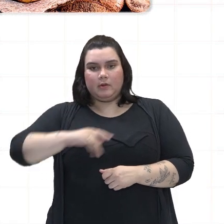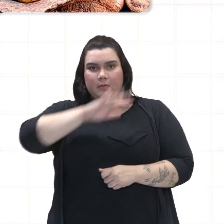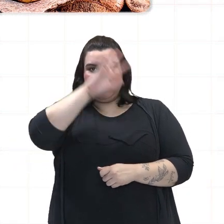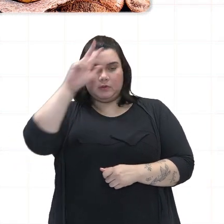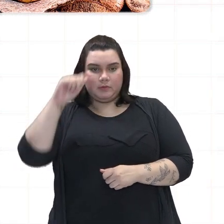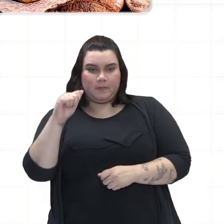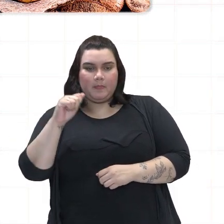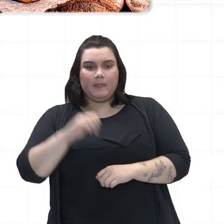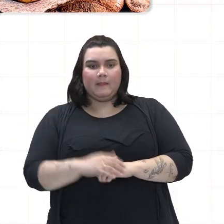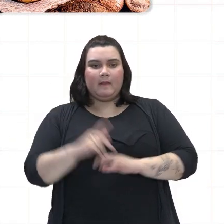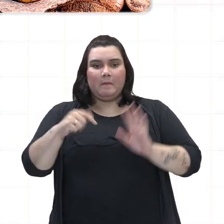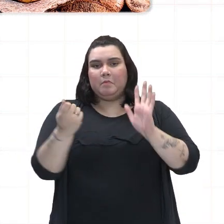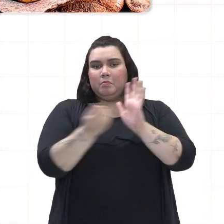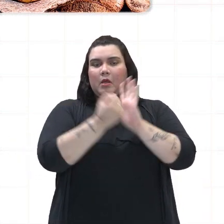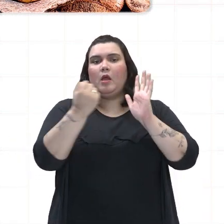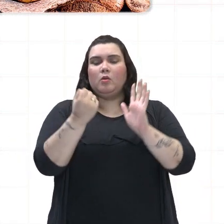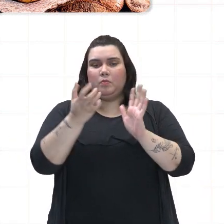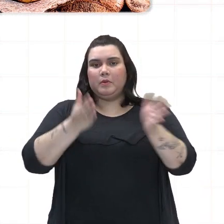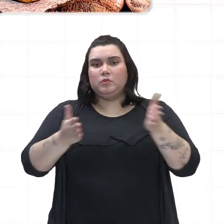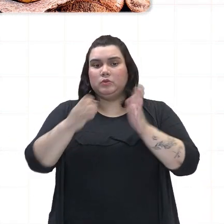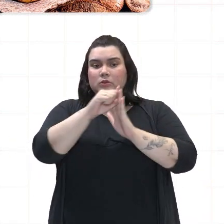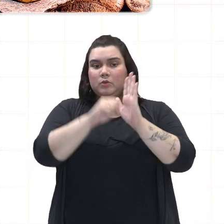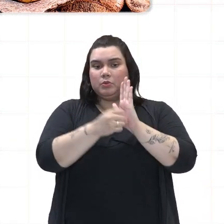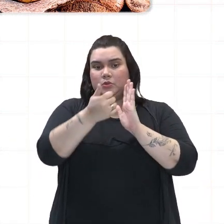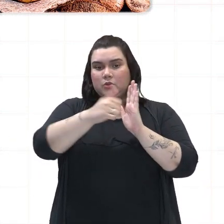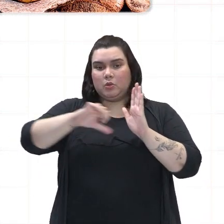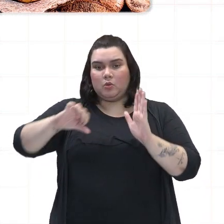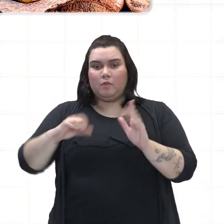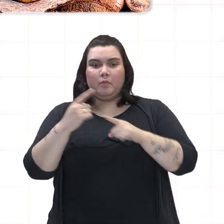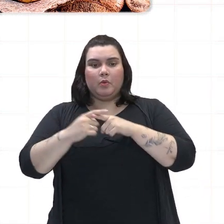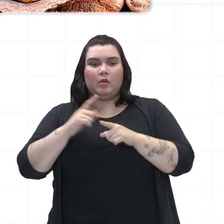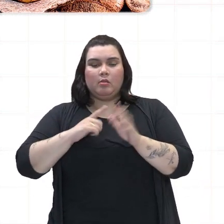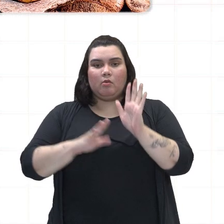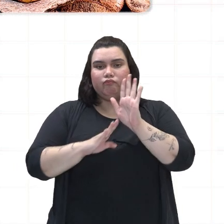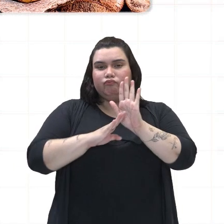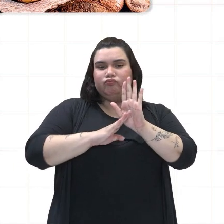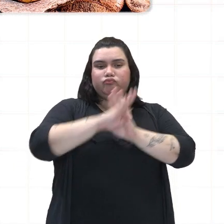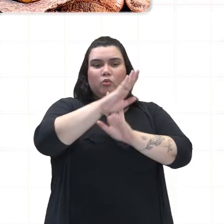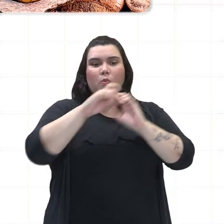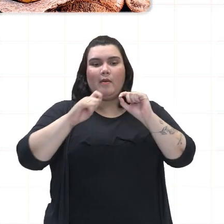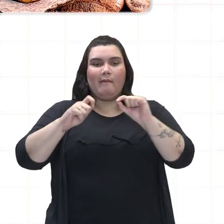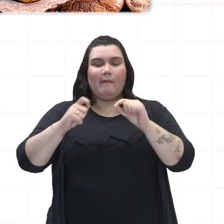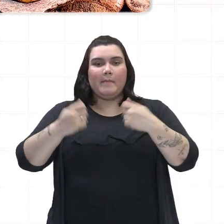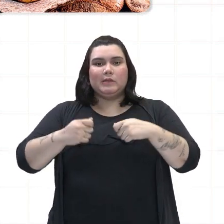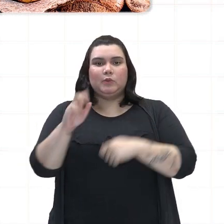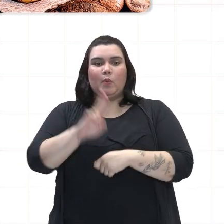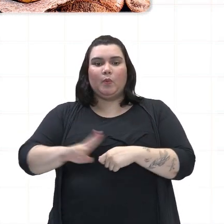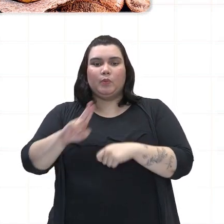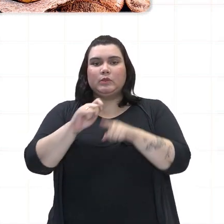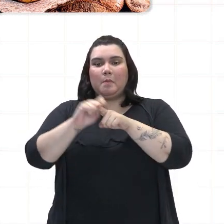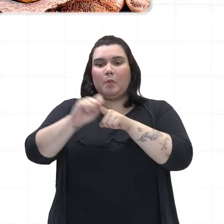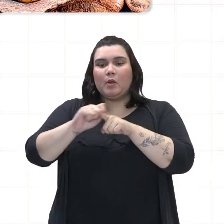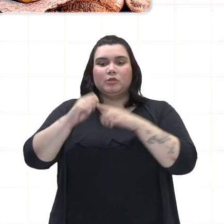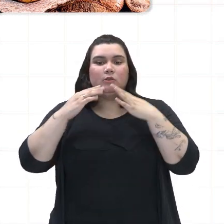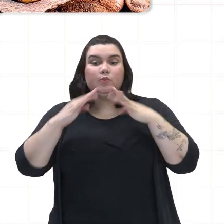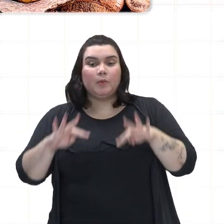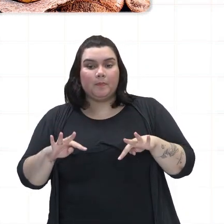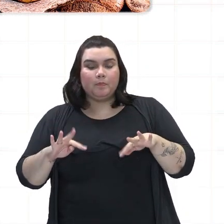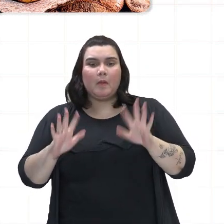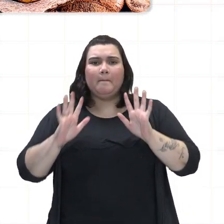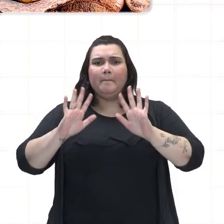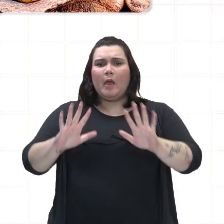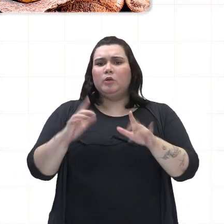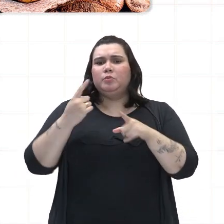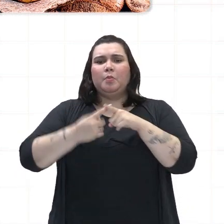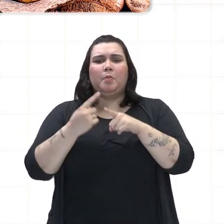fenômeno marcante no século XIX, impulsionado pela crescente demanda por borracha natural. Mas aí pode me perguntar, mas professor, então por